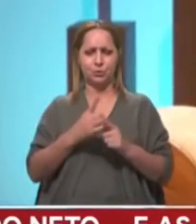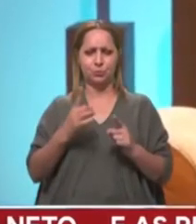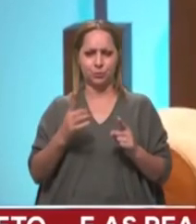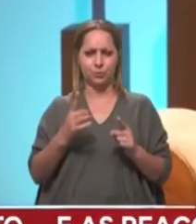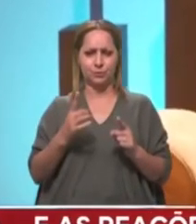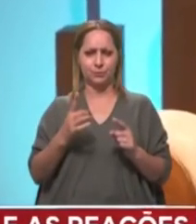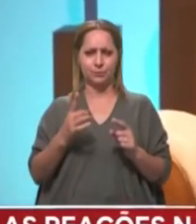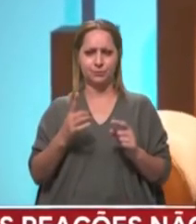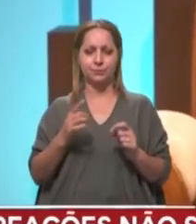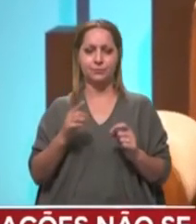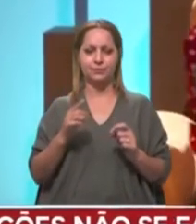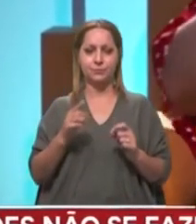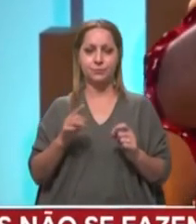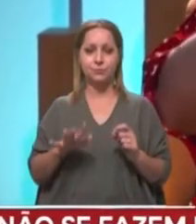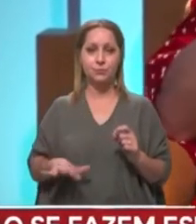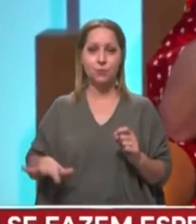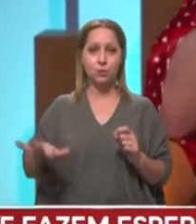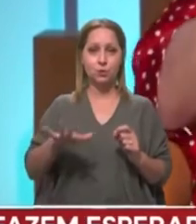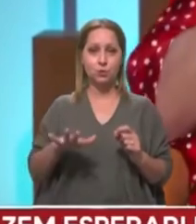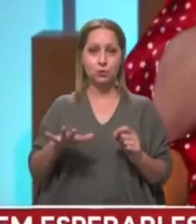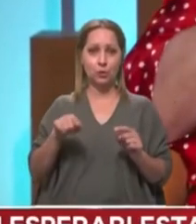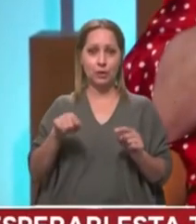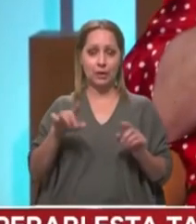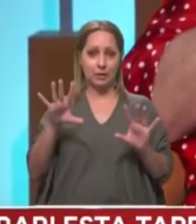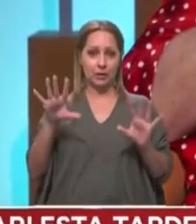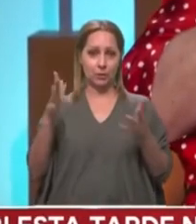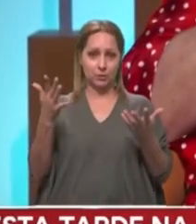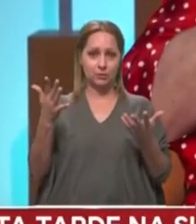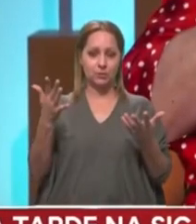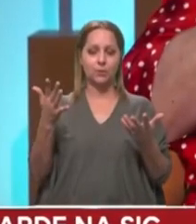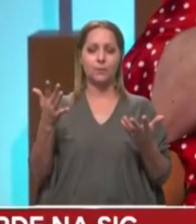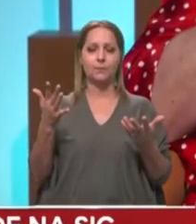Portanto, o local onde ocorreu